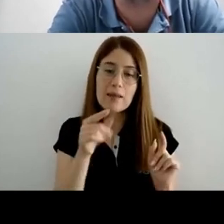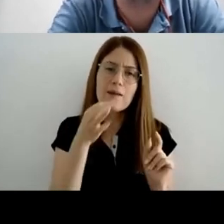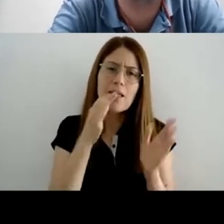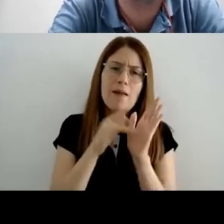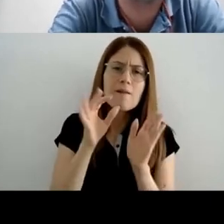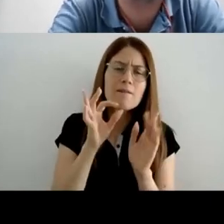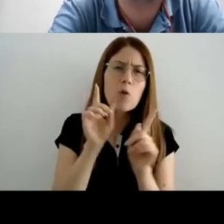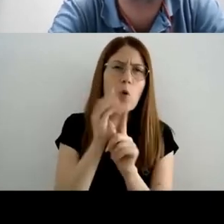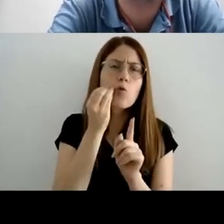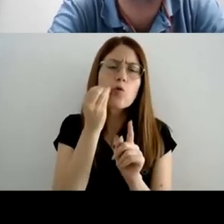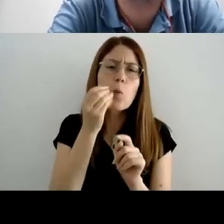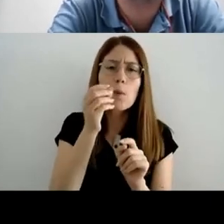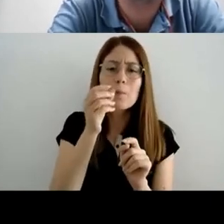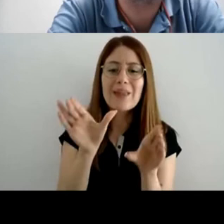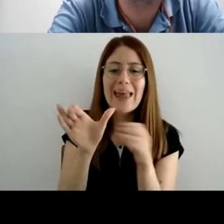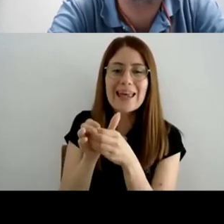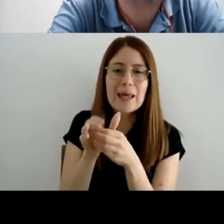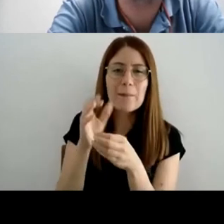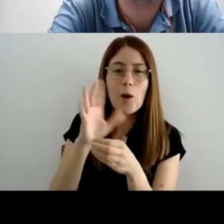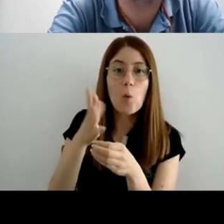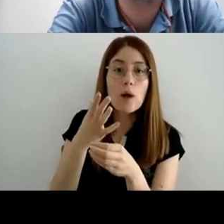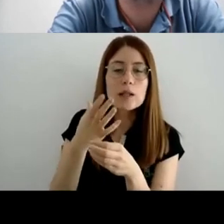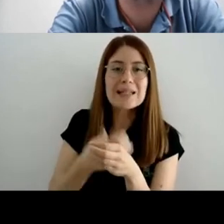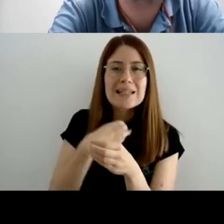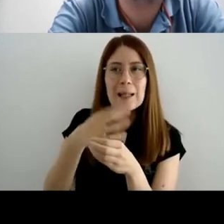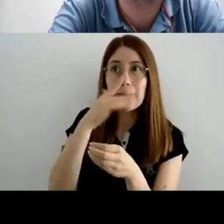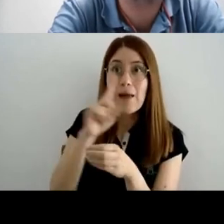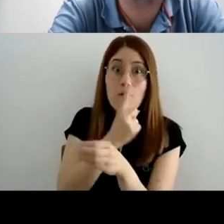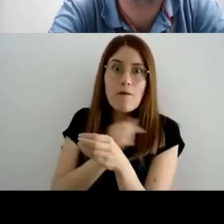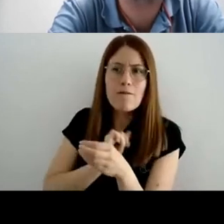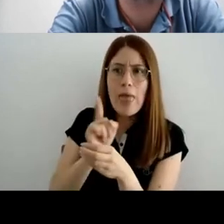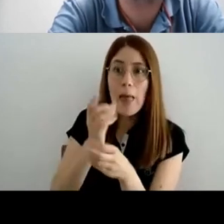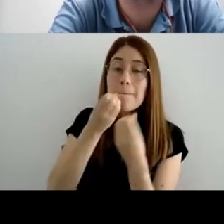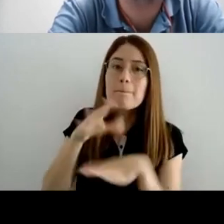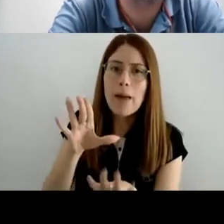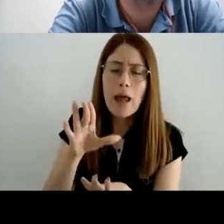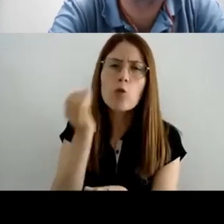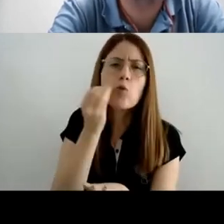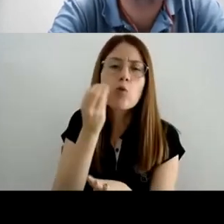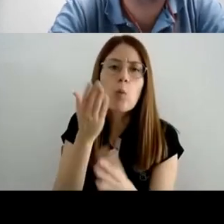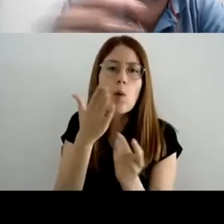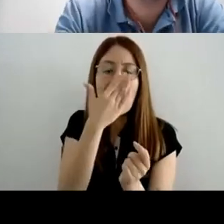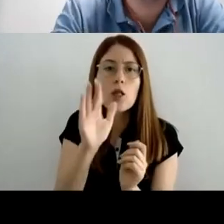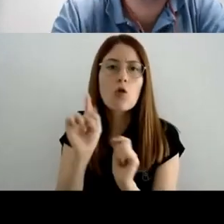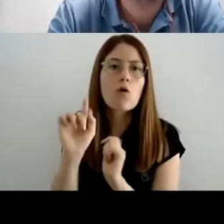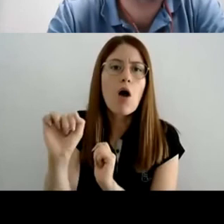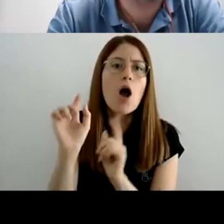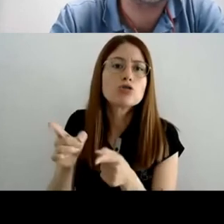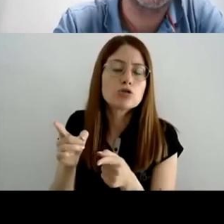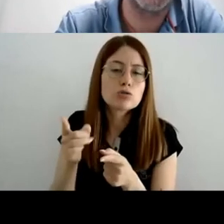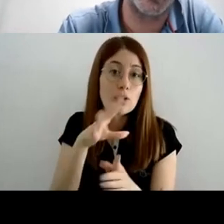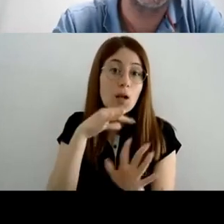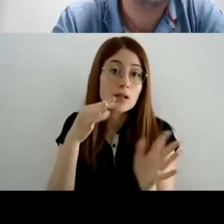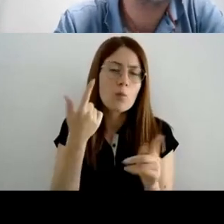quando perdem aquilo que acham que é a sua maior força. E o desporto tem-nos dado umas lições engraçadas. Portugal ganhou 2 títulos